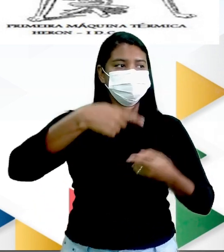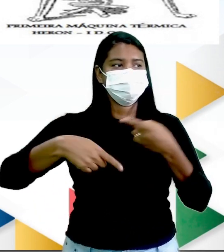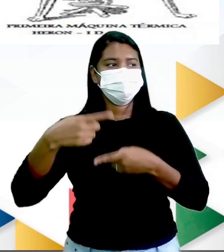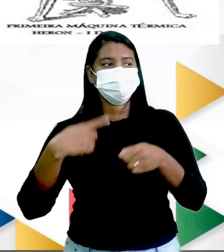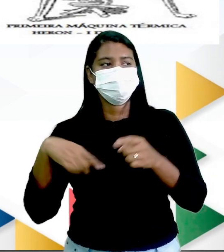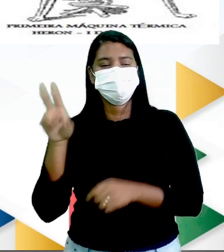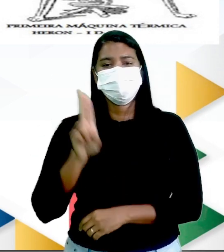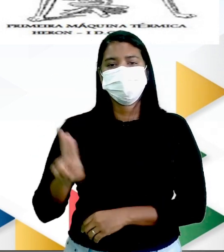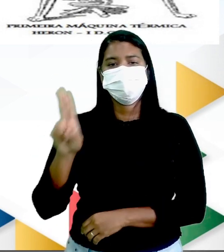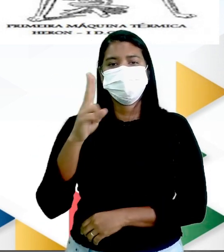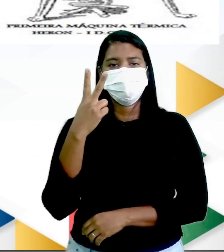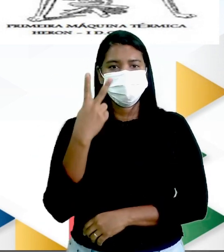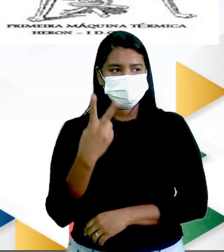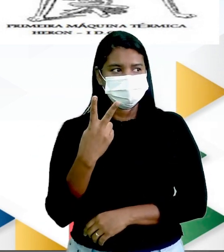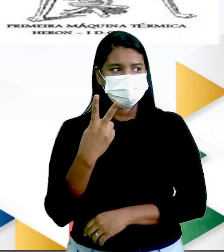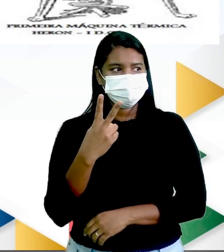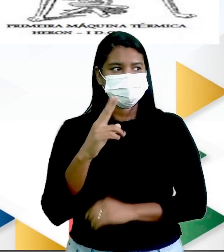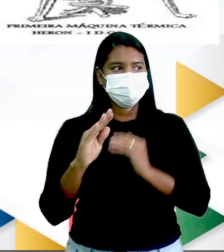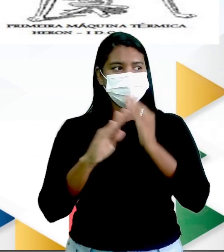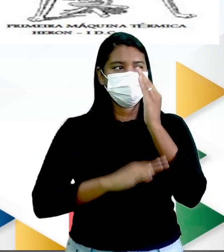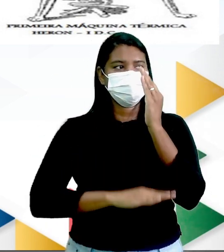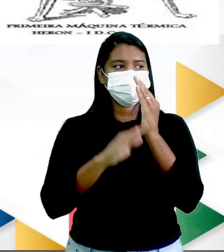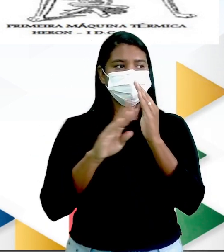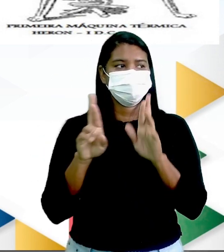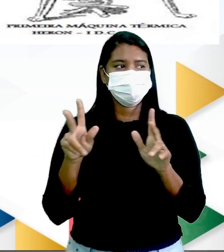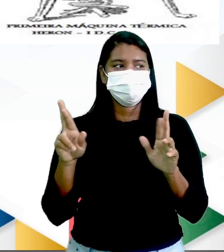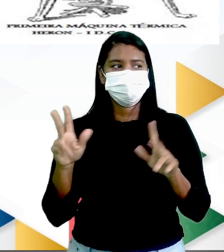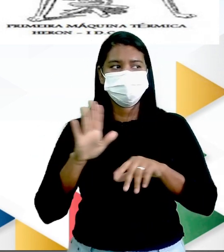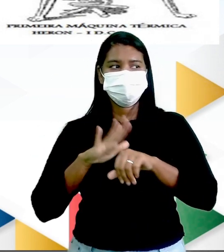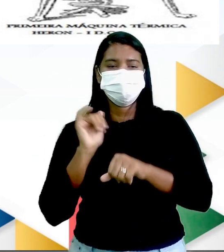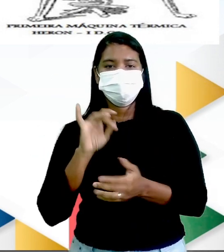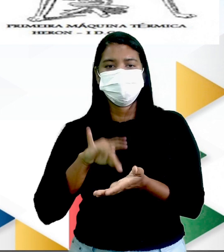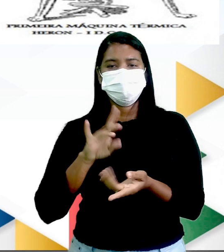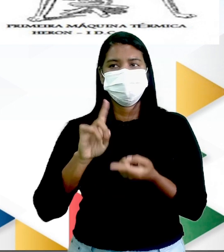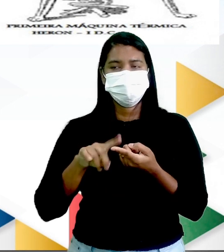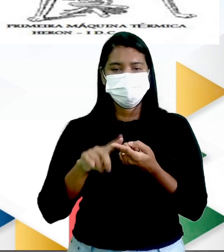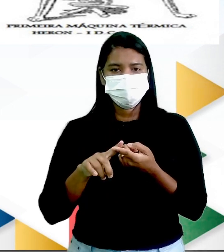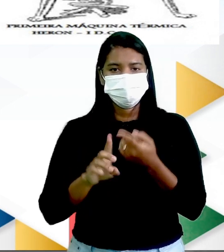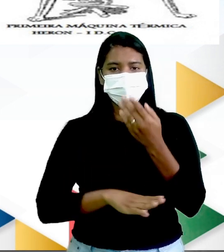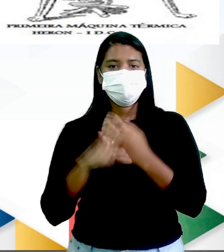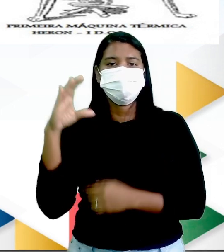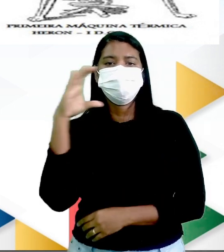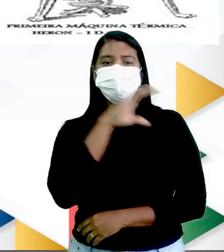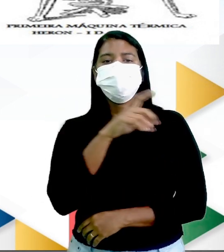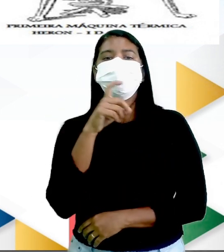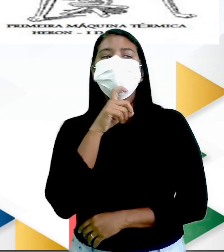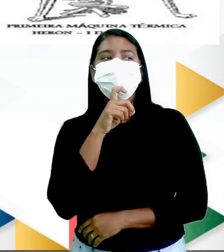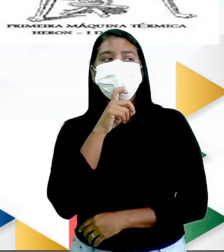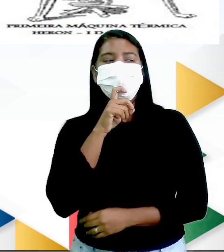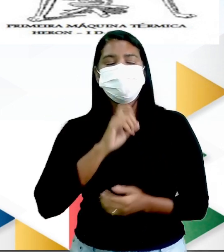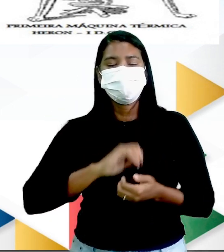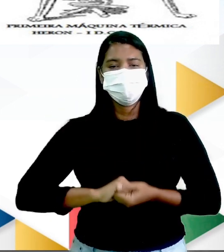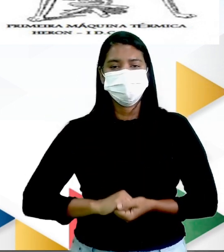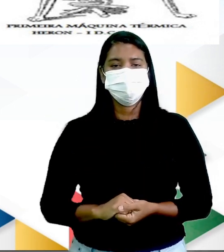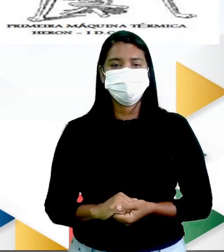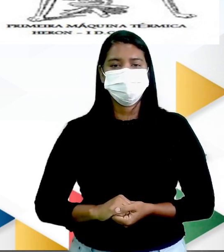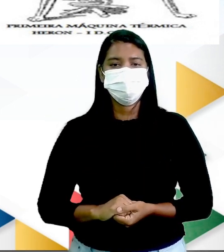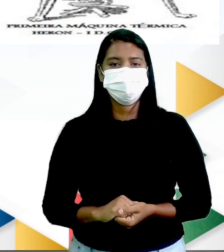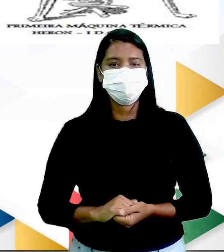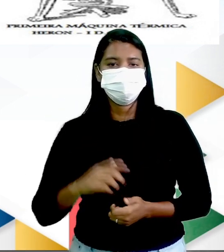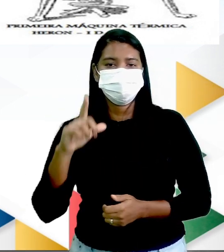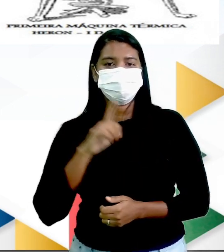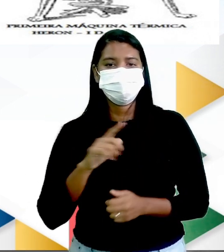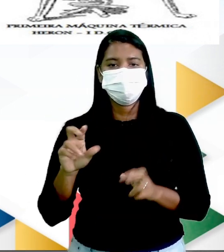utilizam 2 fontes de temperaturas diferentes. A chamada fonte quente e a fonte fria. Então tem